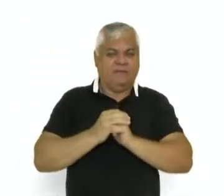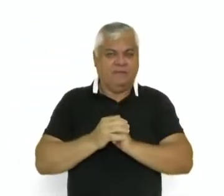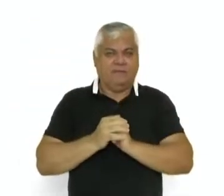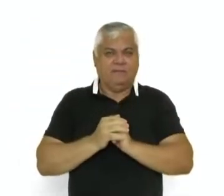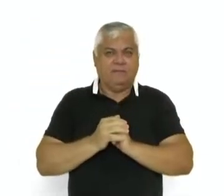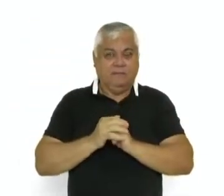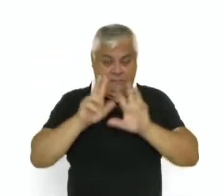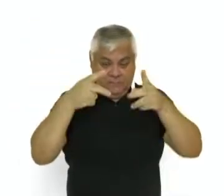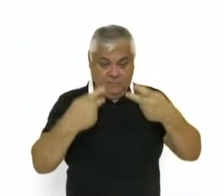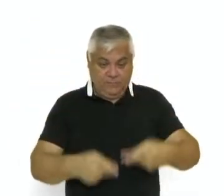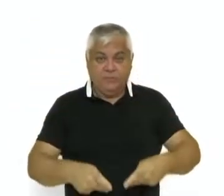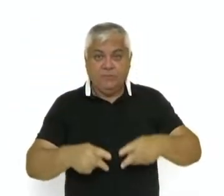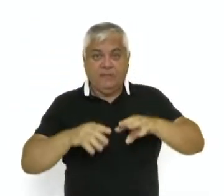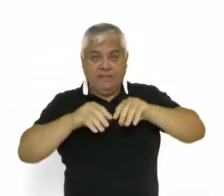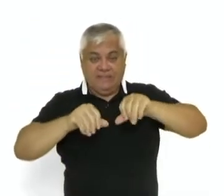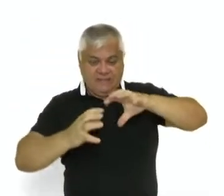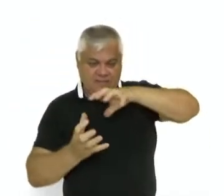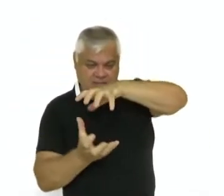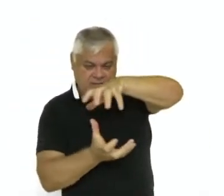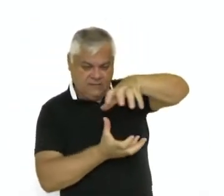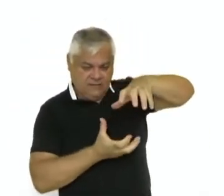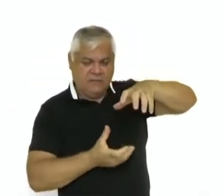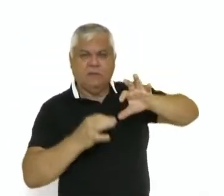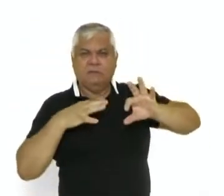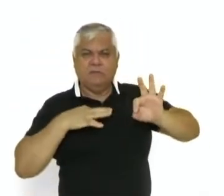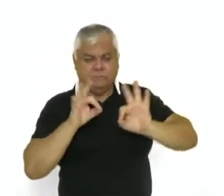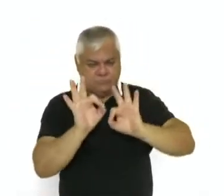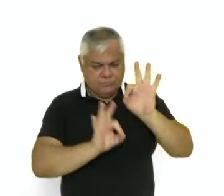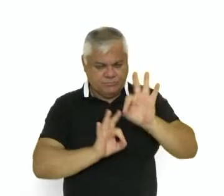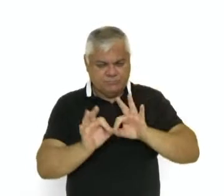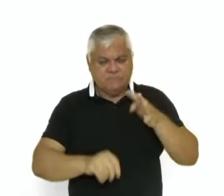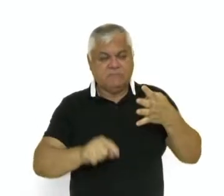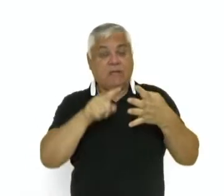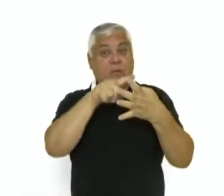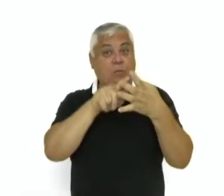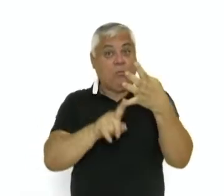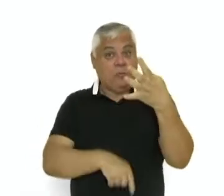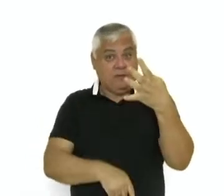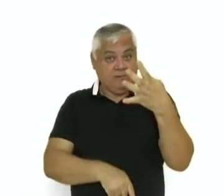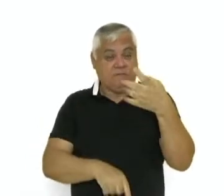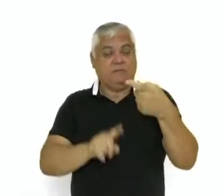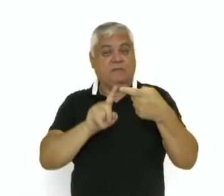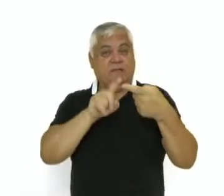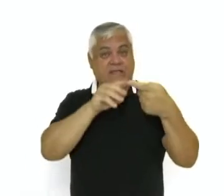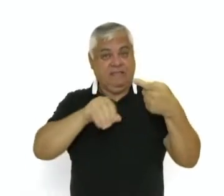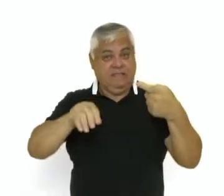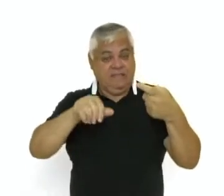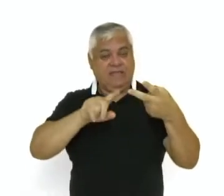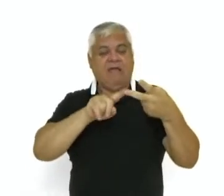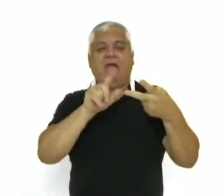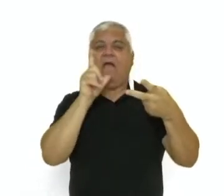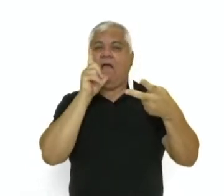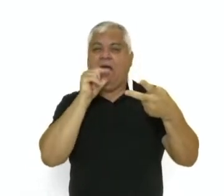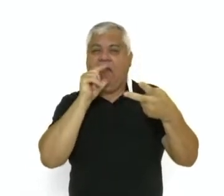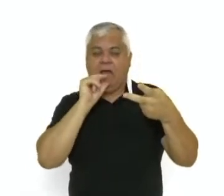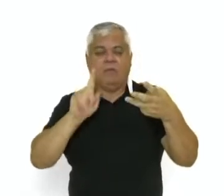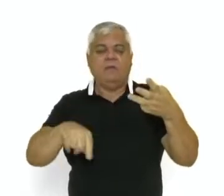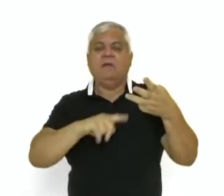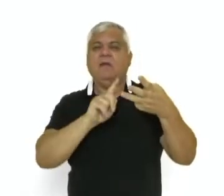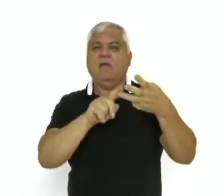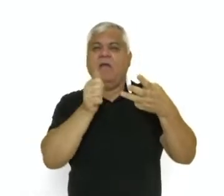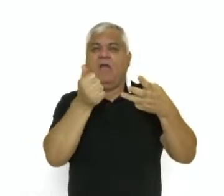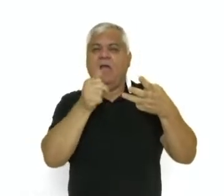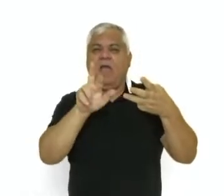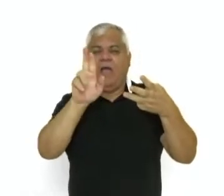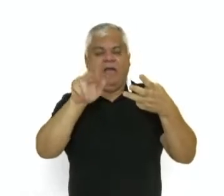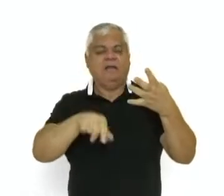eram formados por proporções dos 4 elementos nesta ordem: terra, água, ar e fogo. E